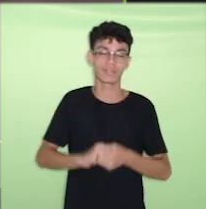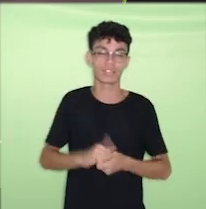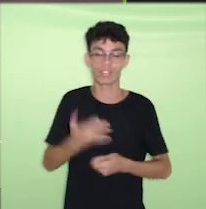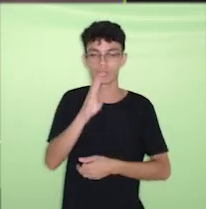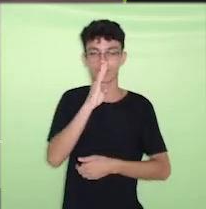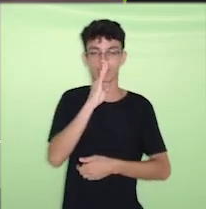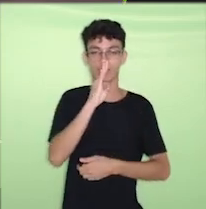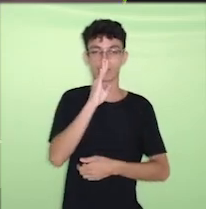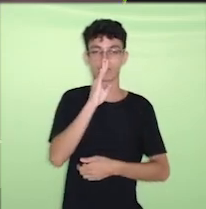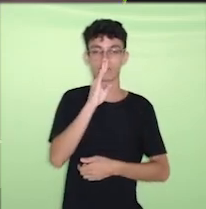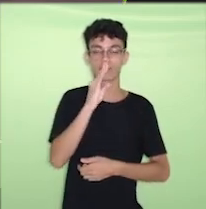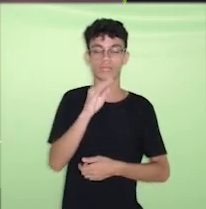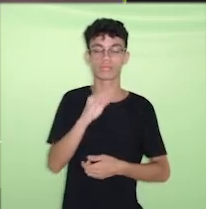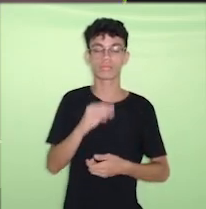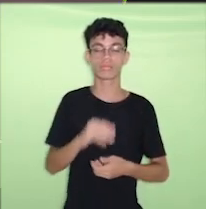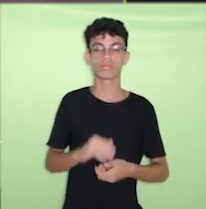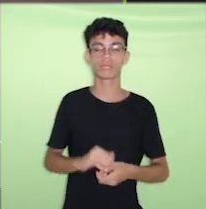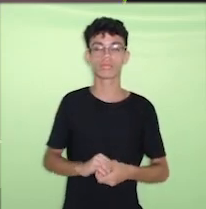Silêncio!